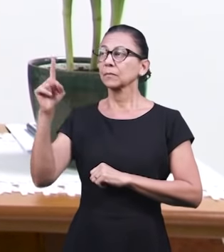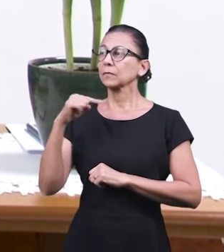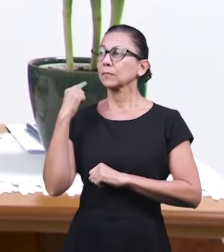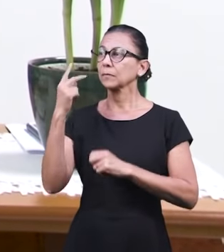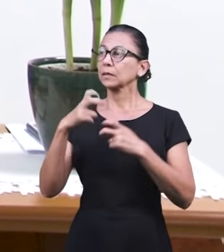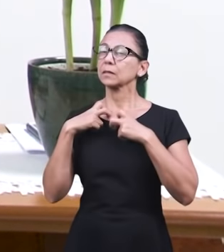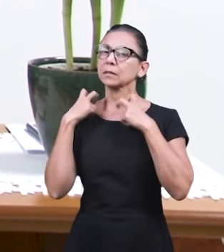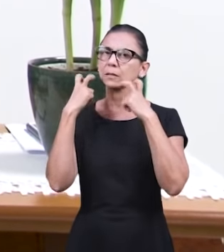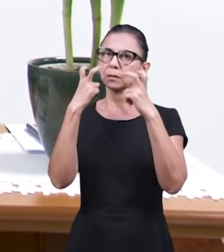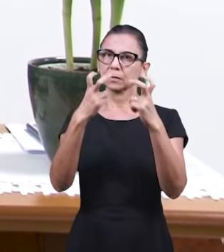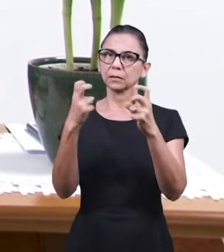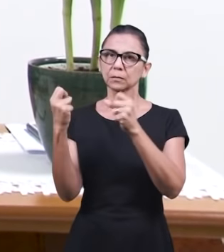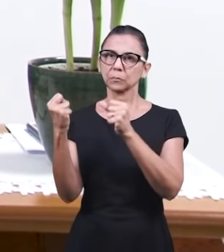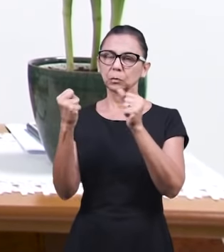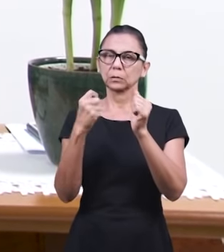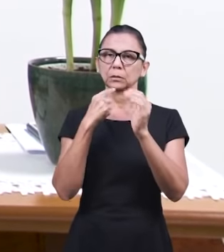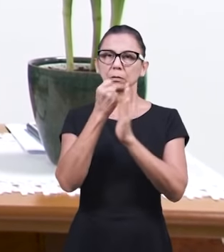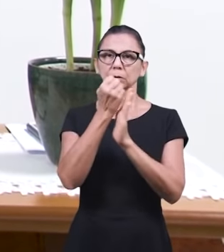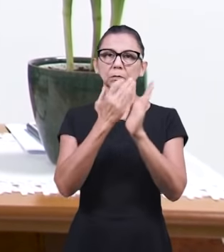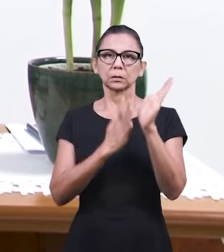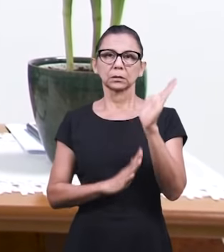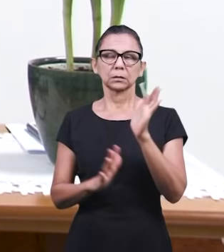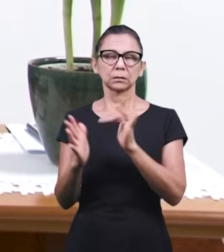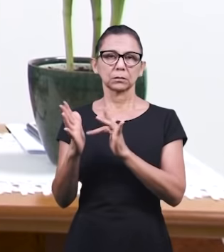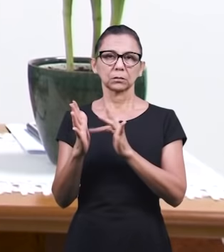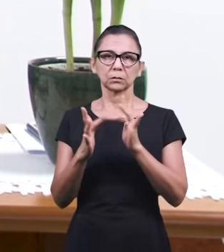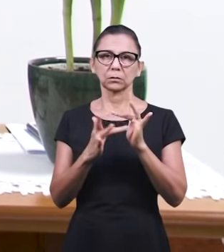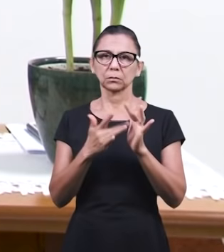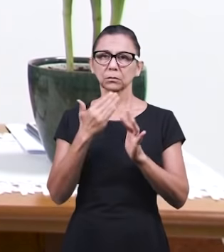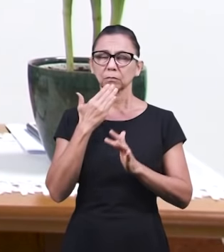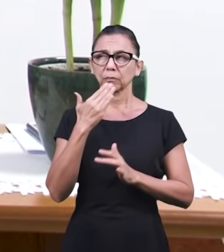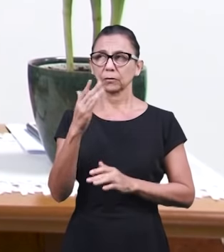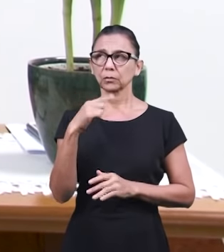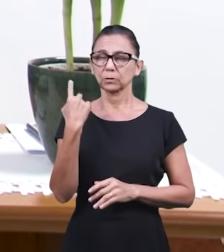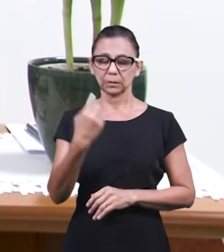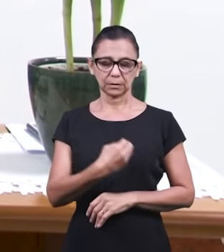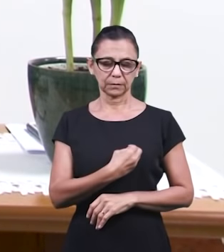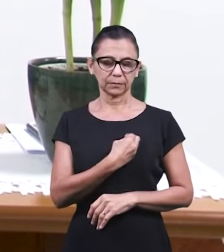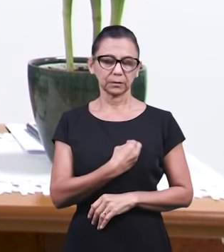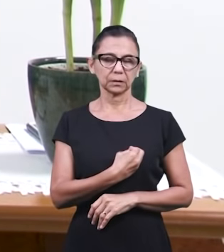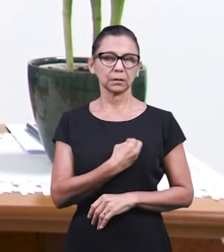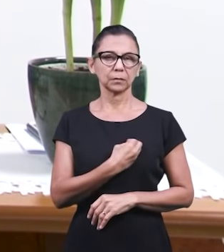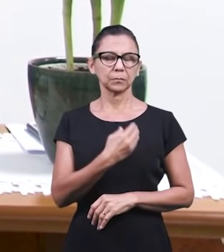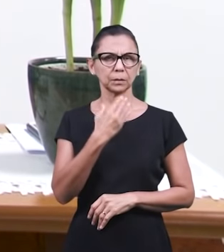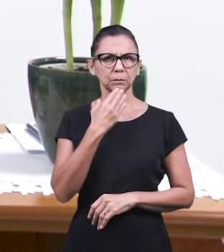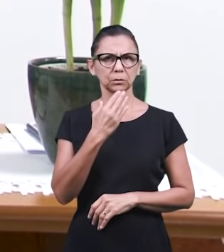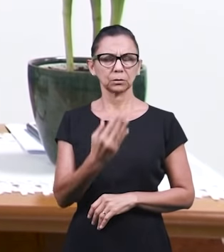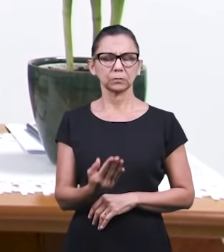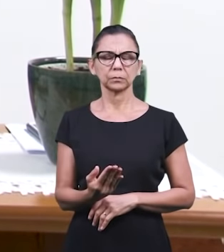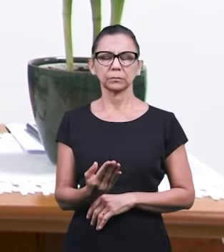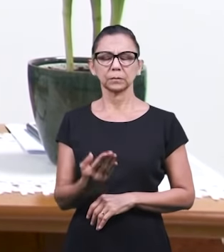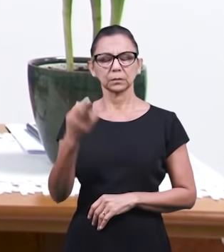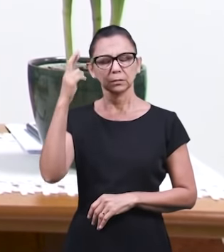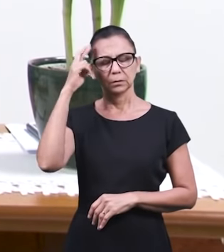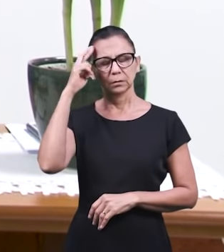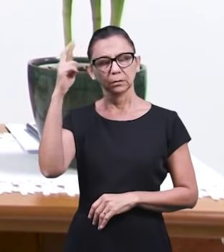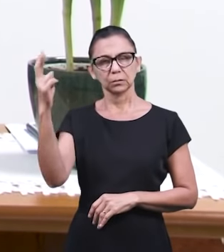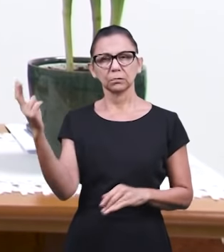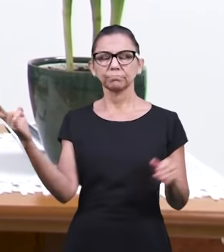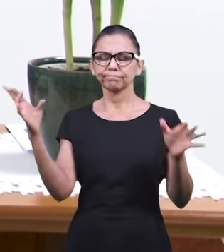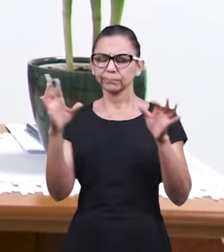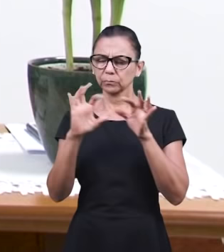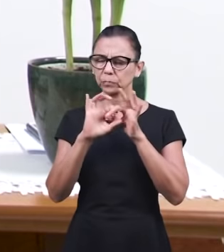Deus, nós clamamos pelo poder que há no sangue de Jesus sobre a nossa vida nesta hora. Pedimos mais uma